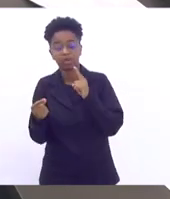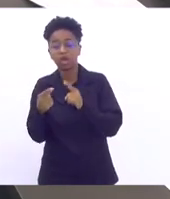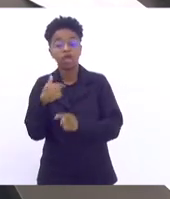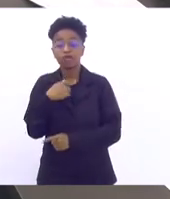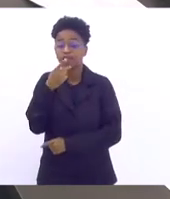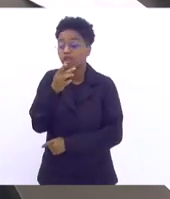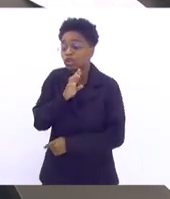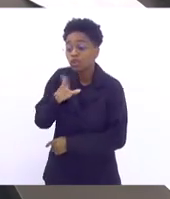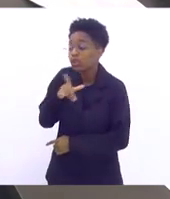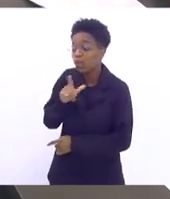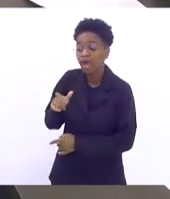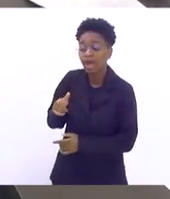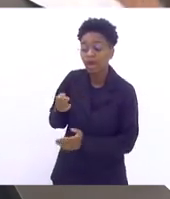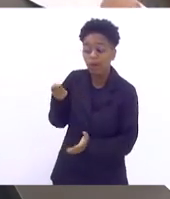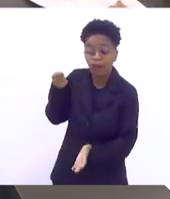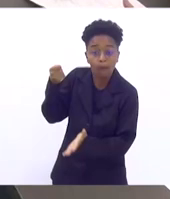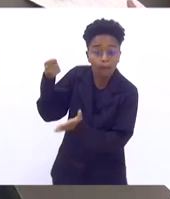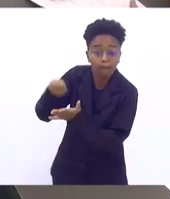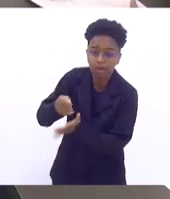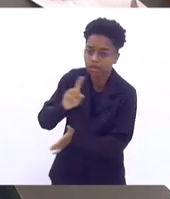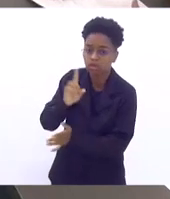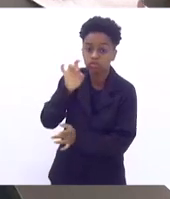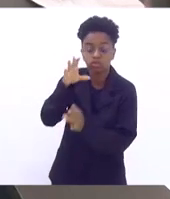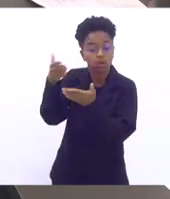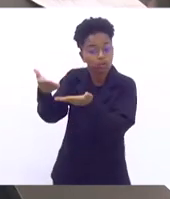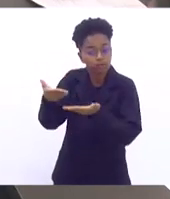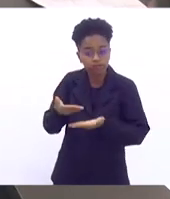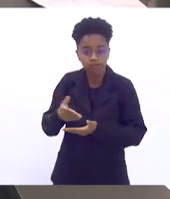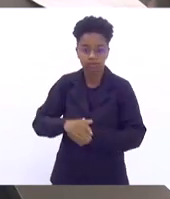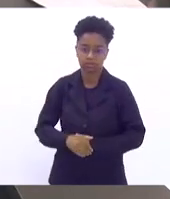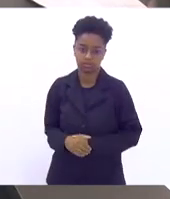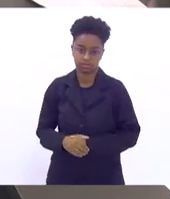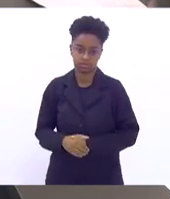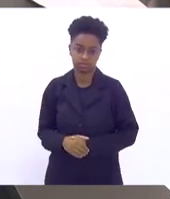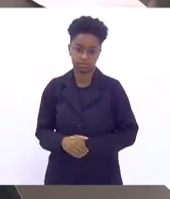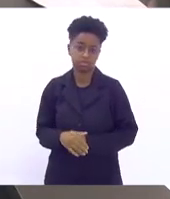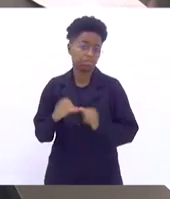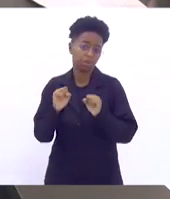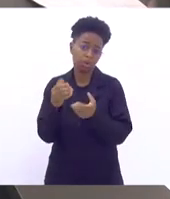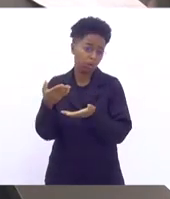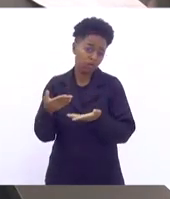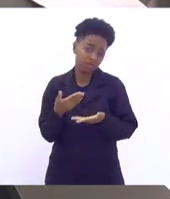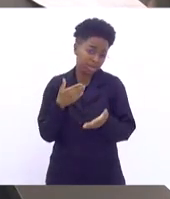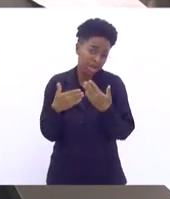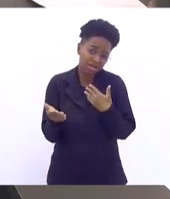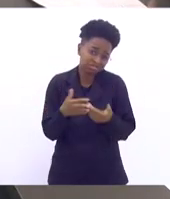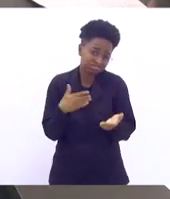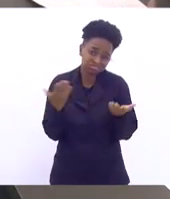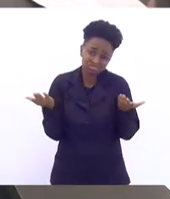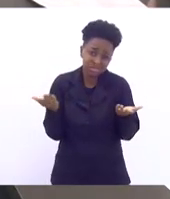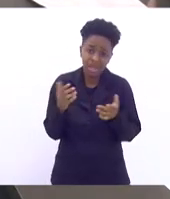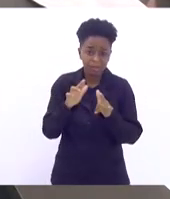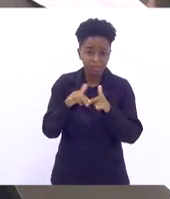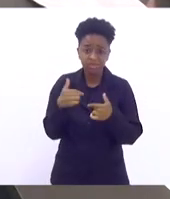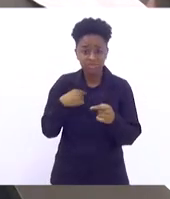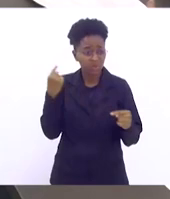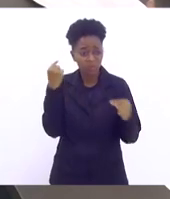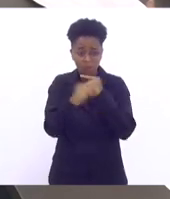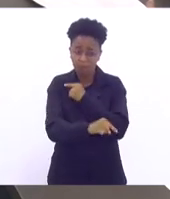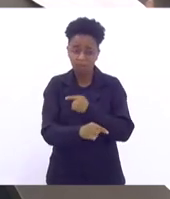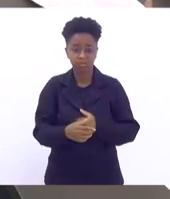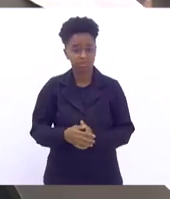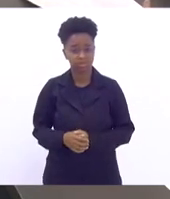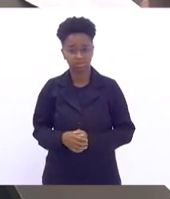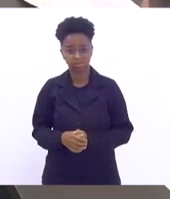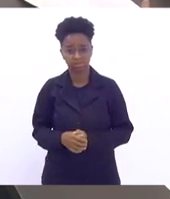é para condicionar para convidar a convidar mais à frente pode convidar de qualquer maneira por isso que eu tô me posicionando contrário